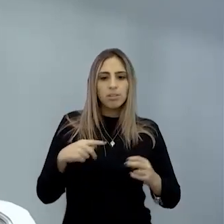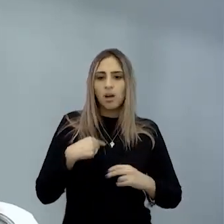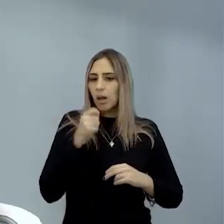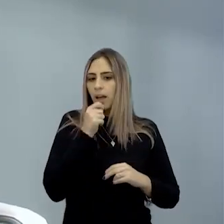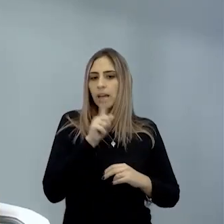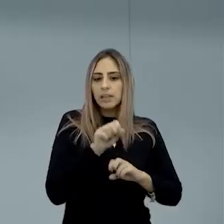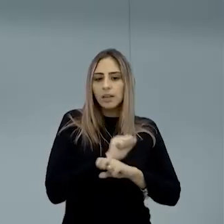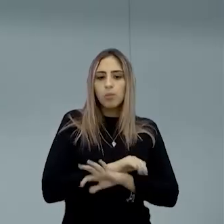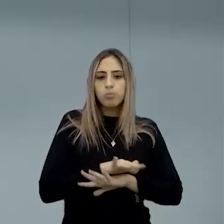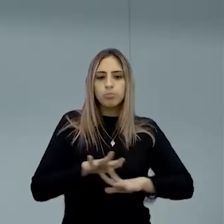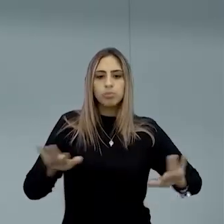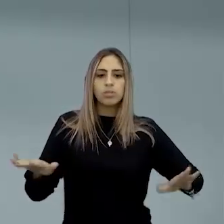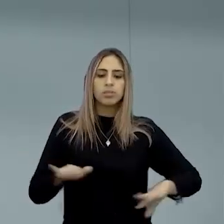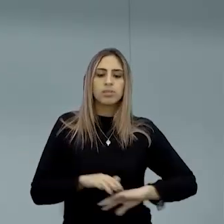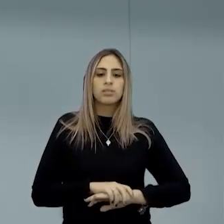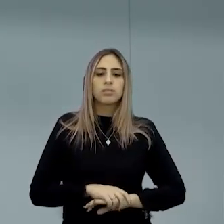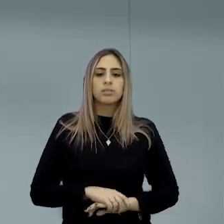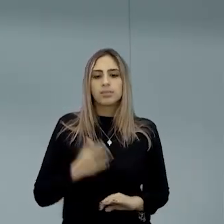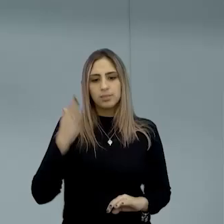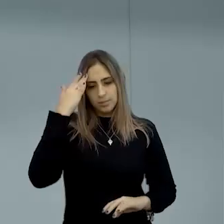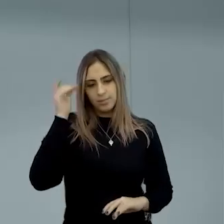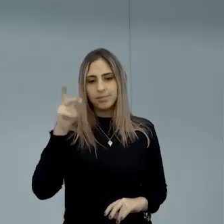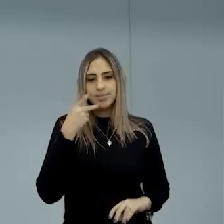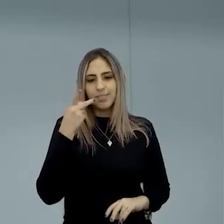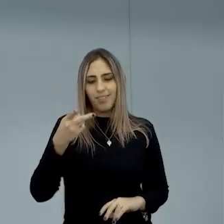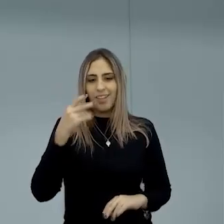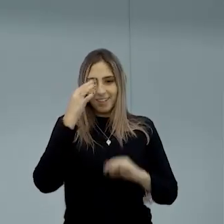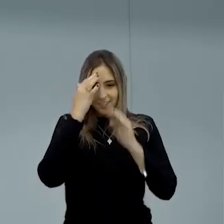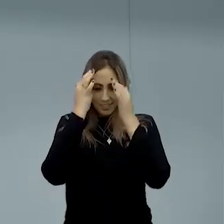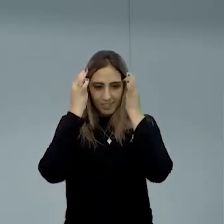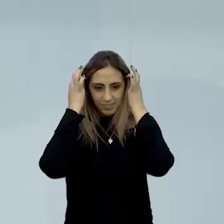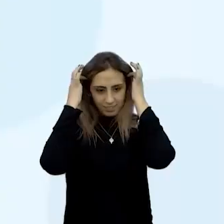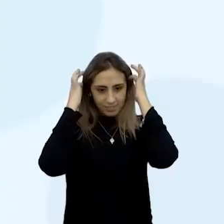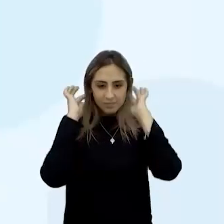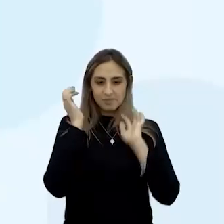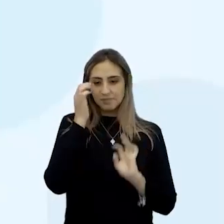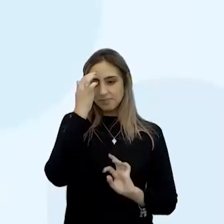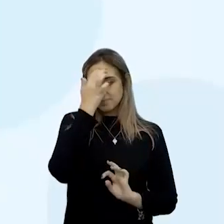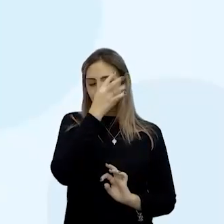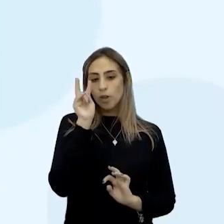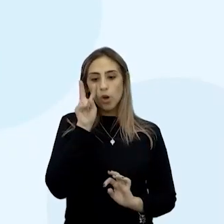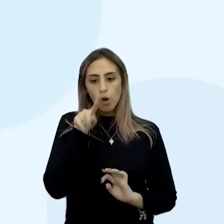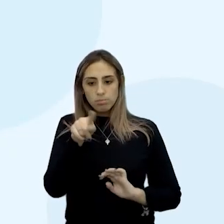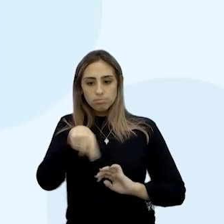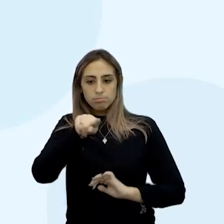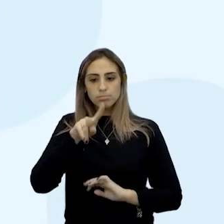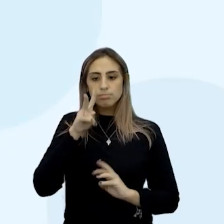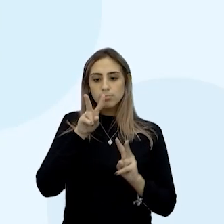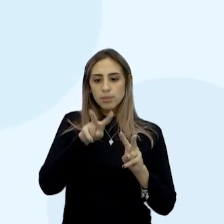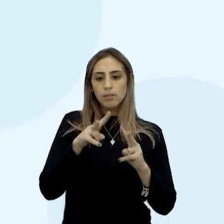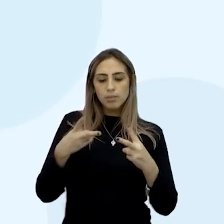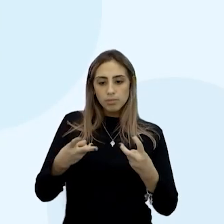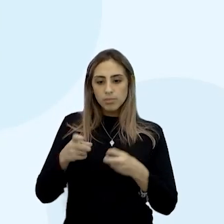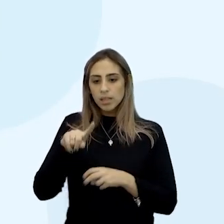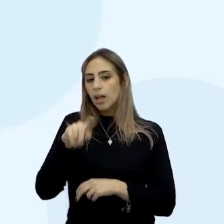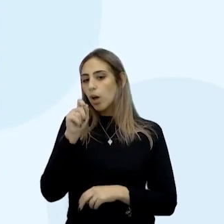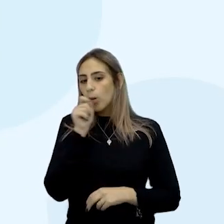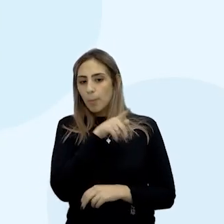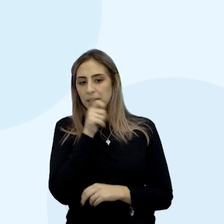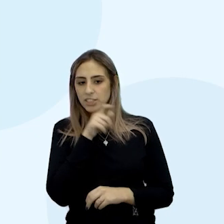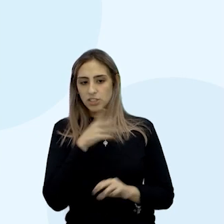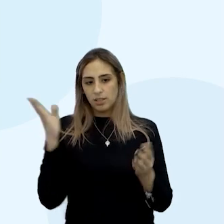viralizei. Eu sei do que você está falando. O Bernardo Veloso, então, coloquem pra gente. Ele é